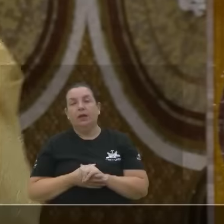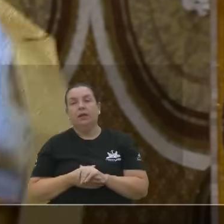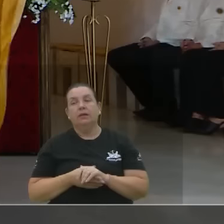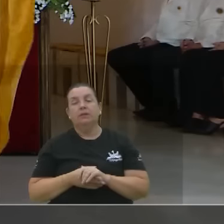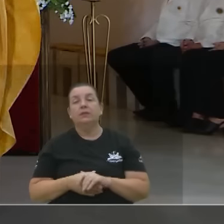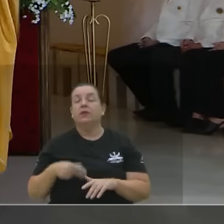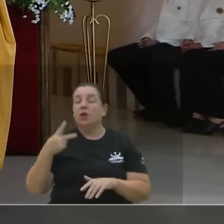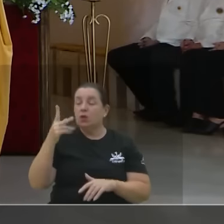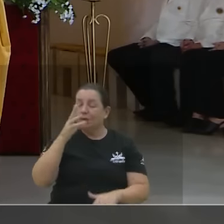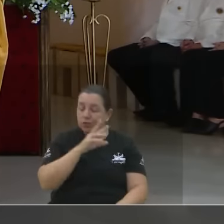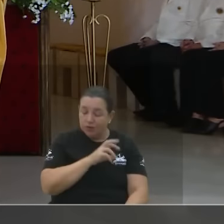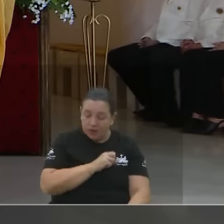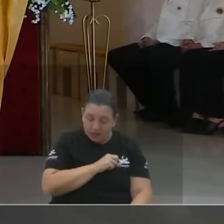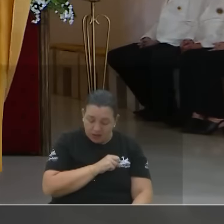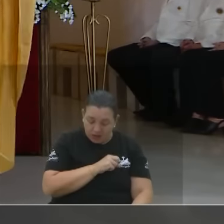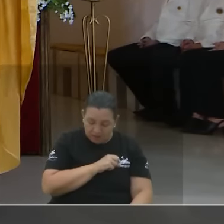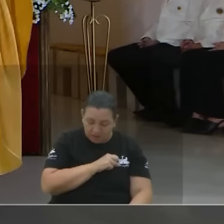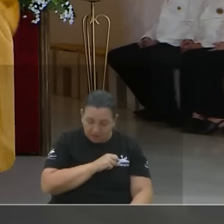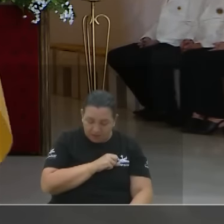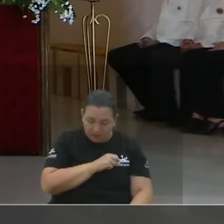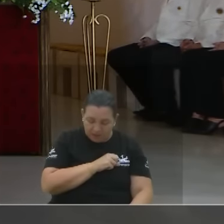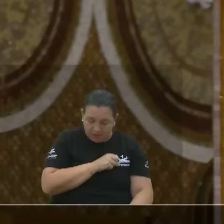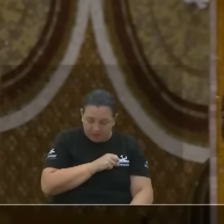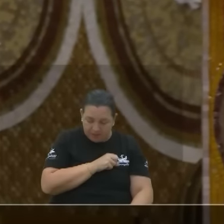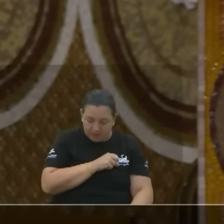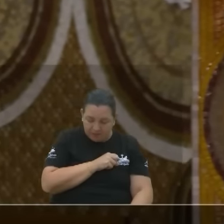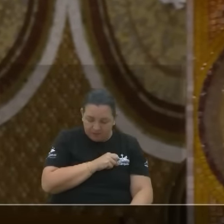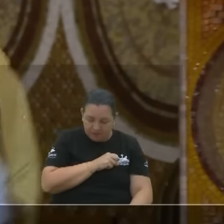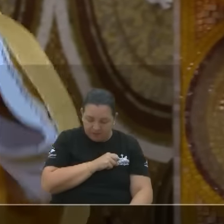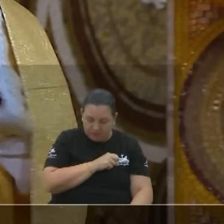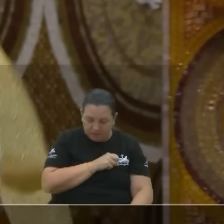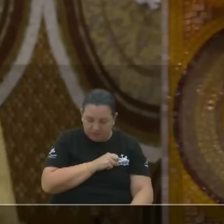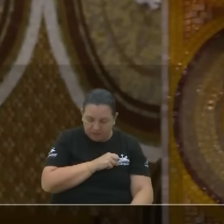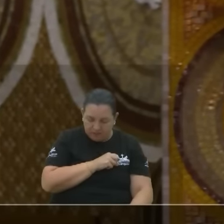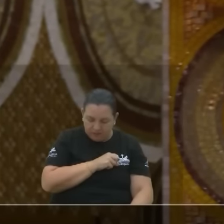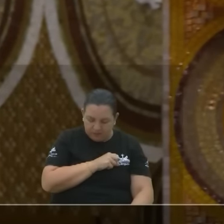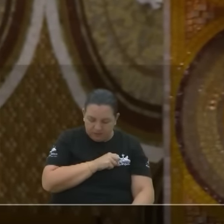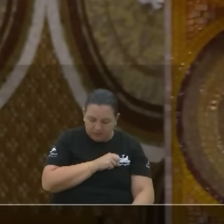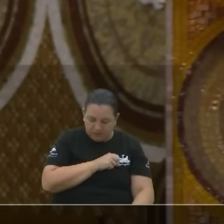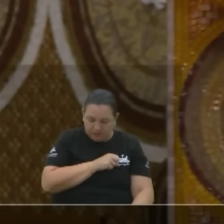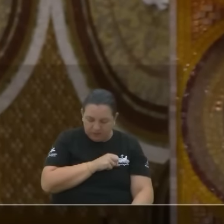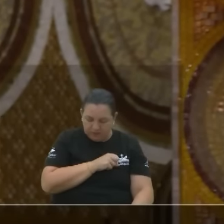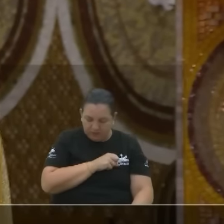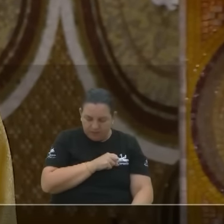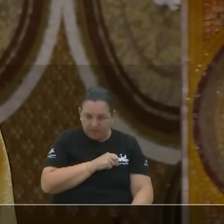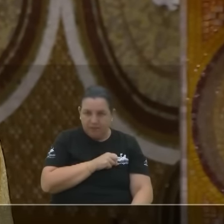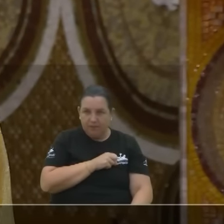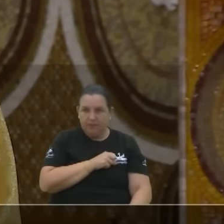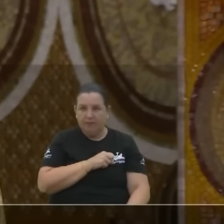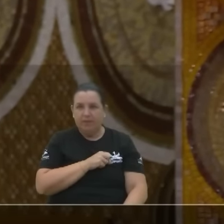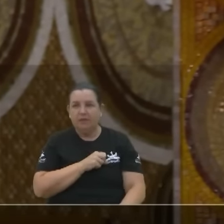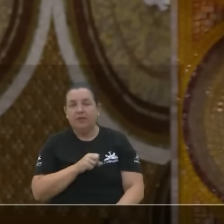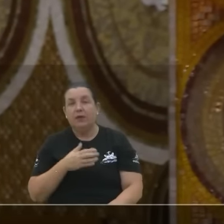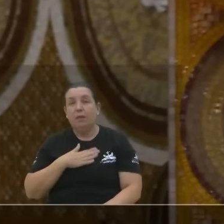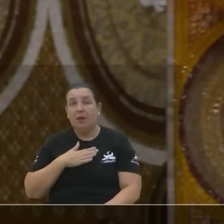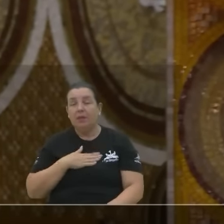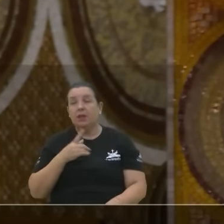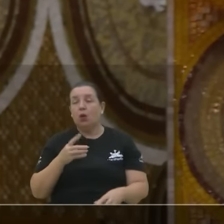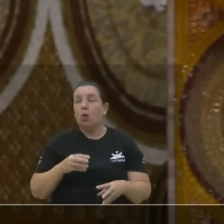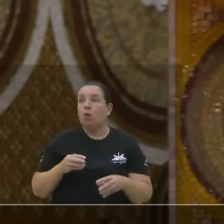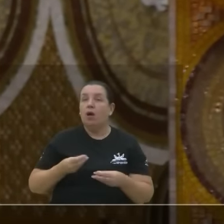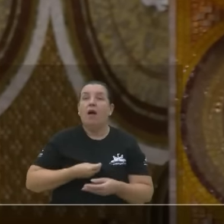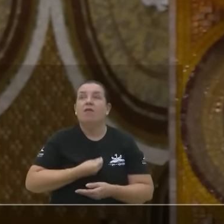Eu te amo tanto, eu te gosto tanto, você é tão importante para mim, que eu posso dar